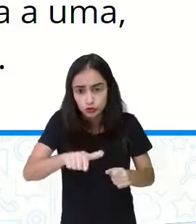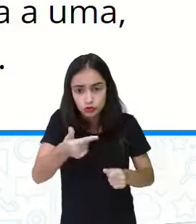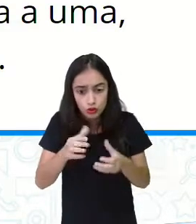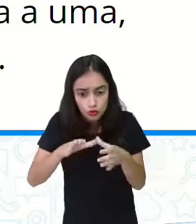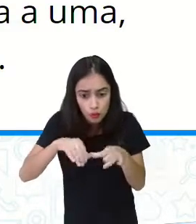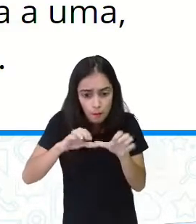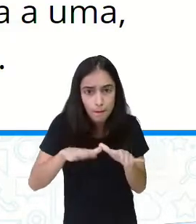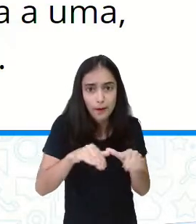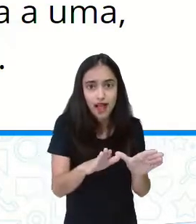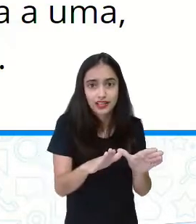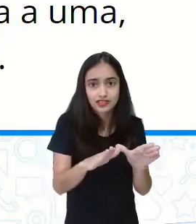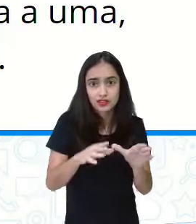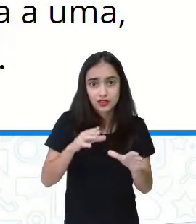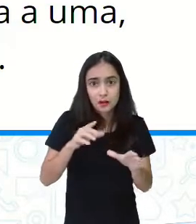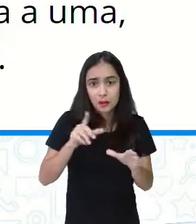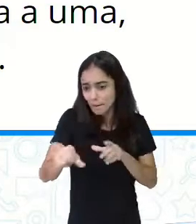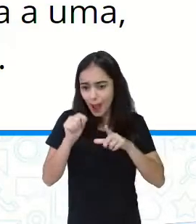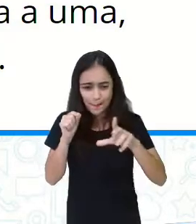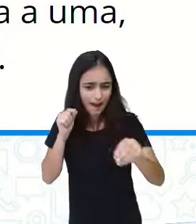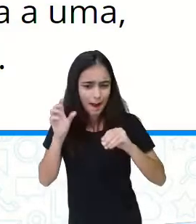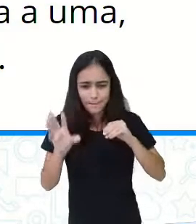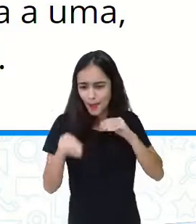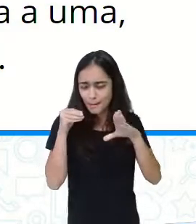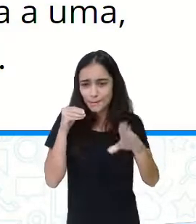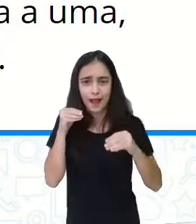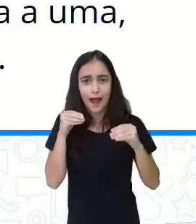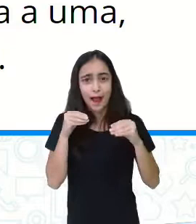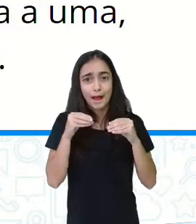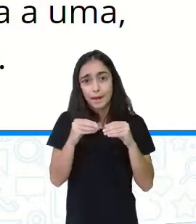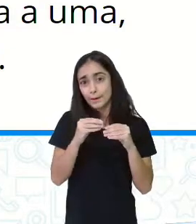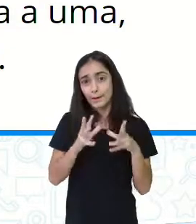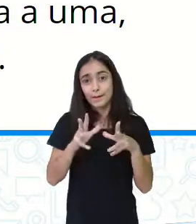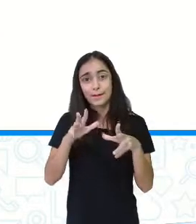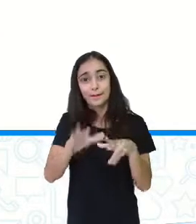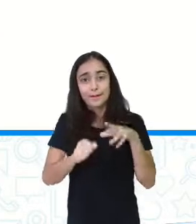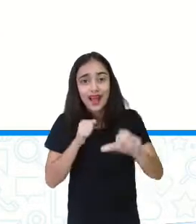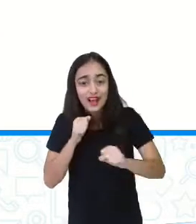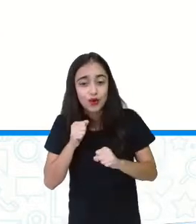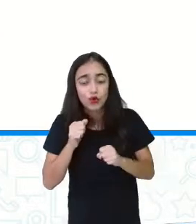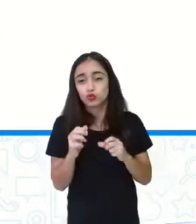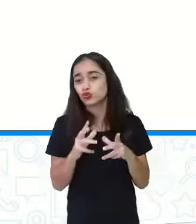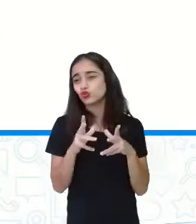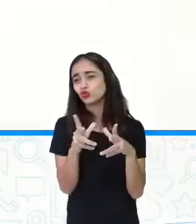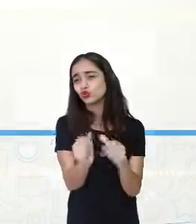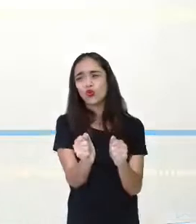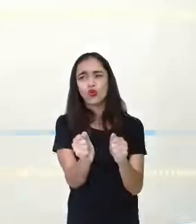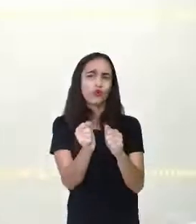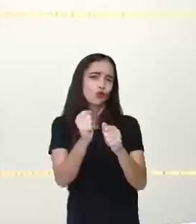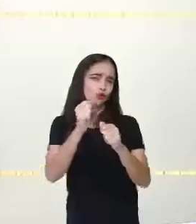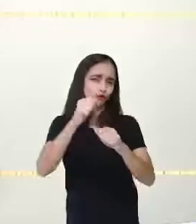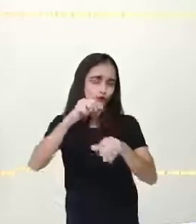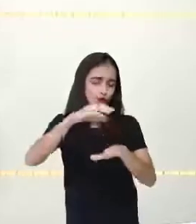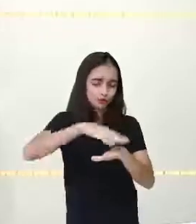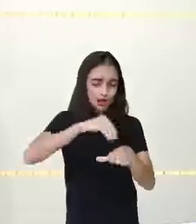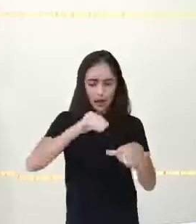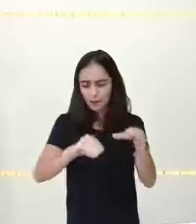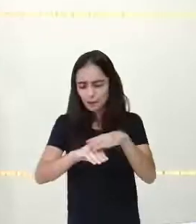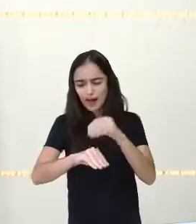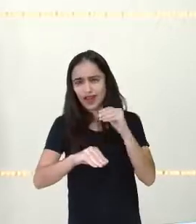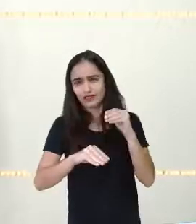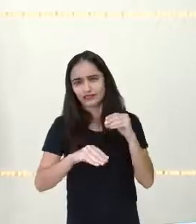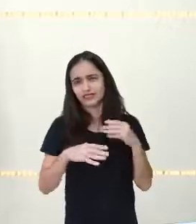suas penas falsas uma uma a gralha exatamente como ela era moral